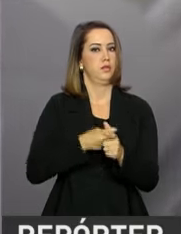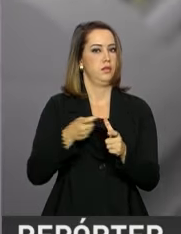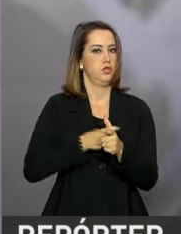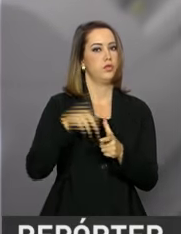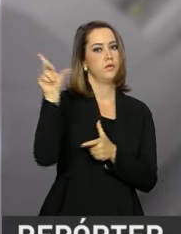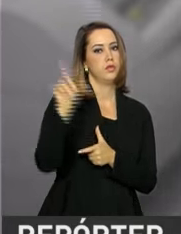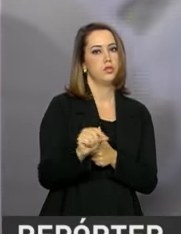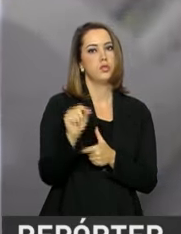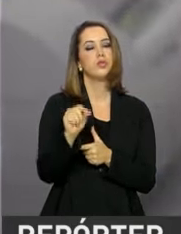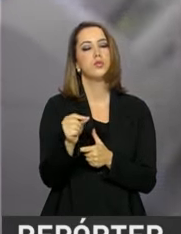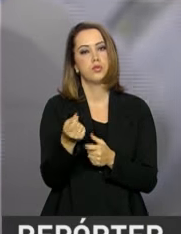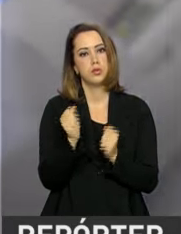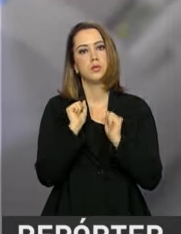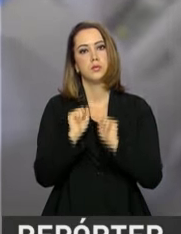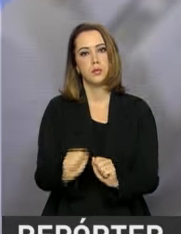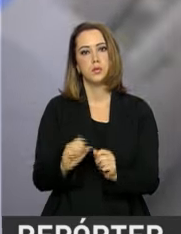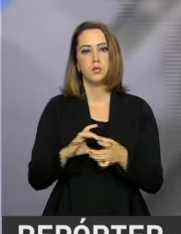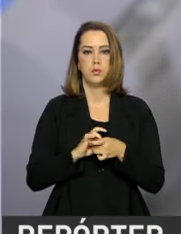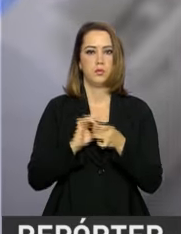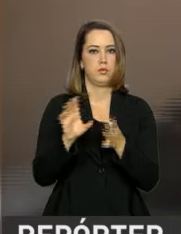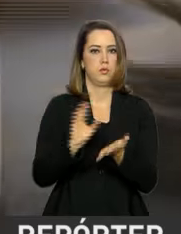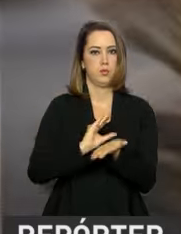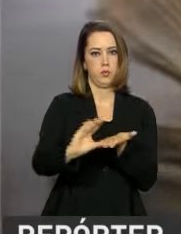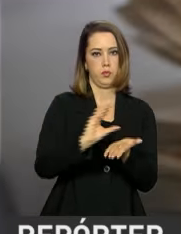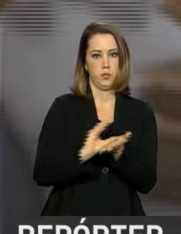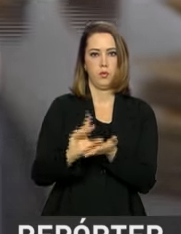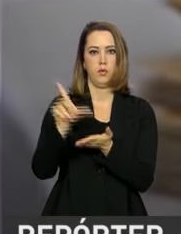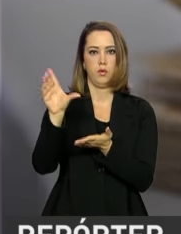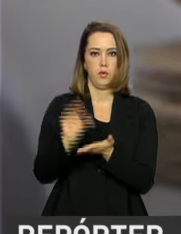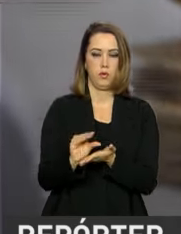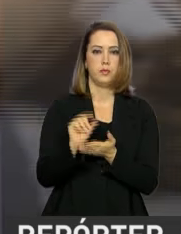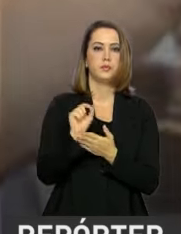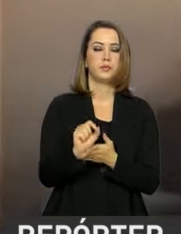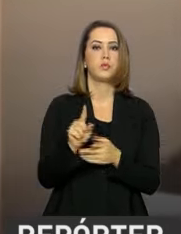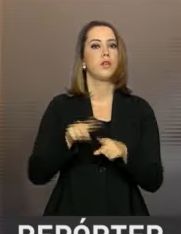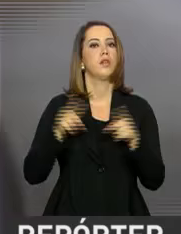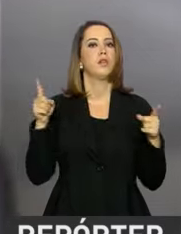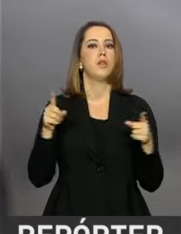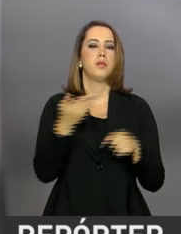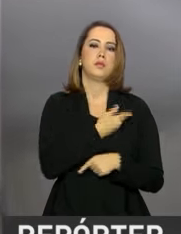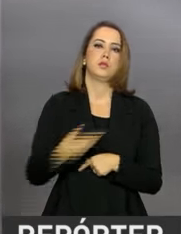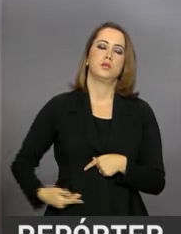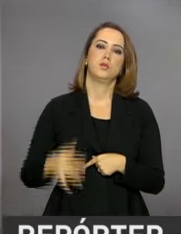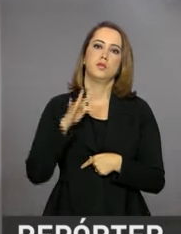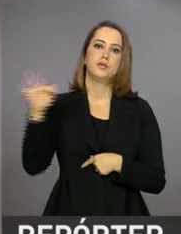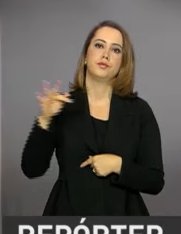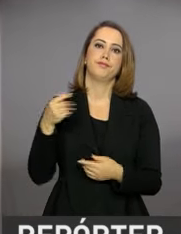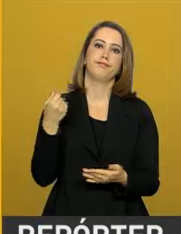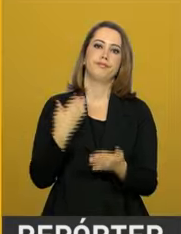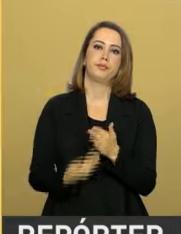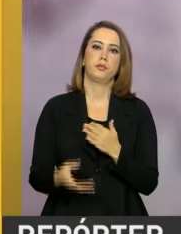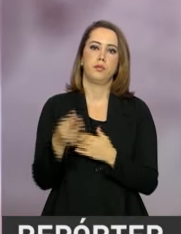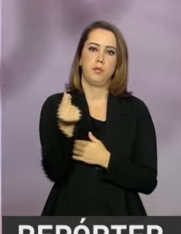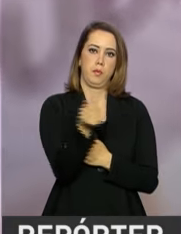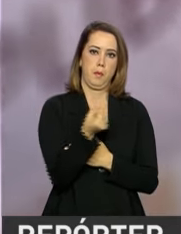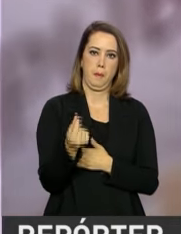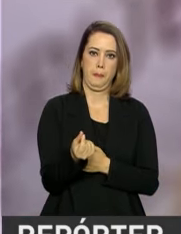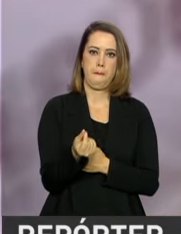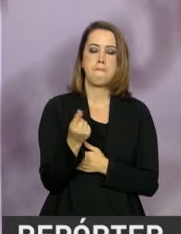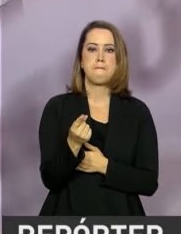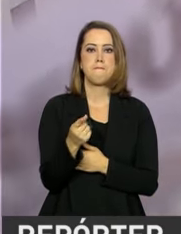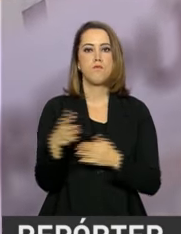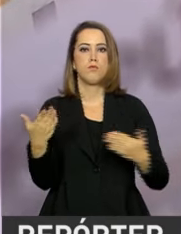cofres estaduais pela queda na arrecadação. Mas para o governo ocorre o inverso: perde dinheiro. Para chegar a